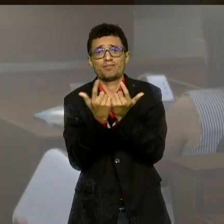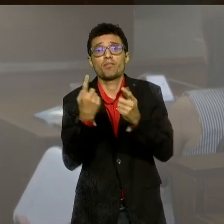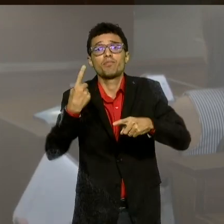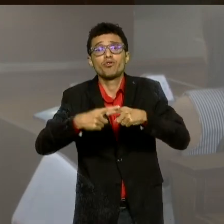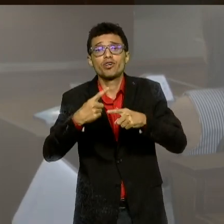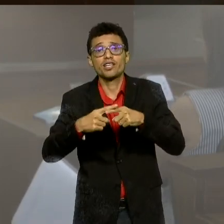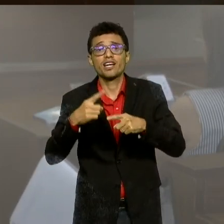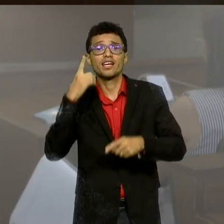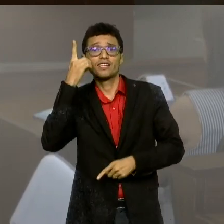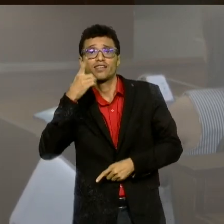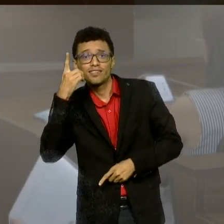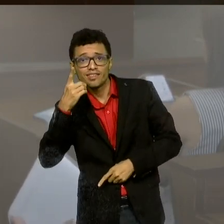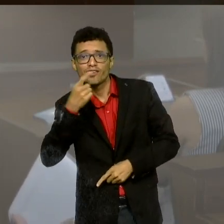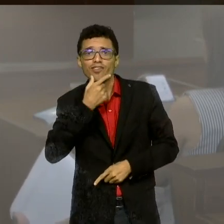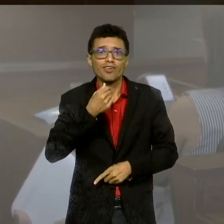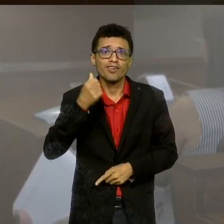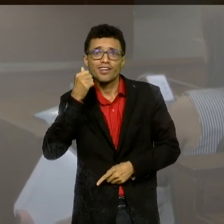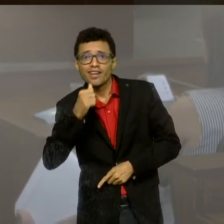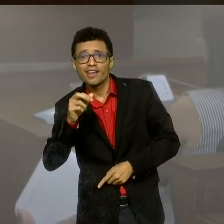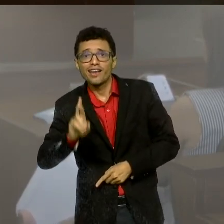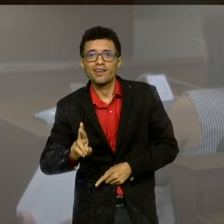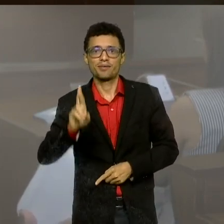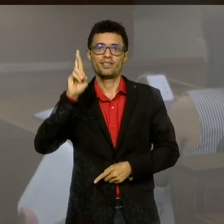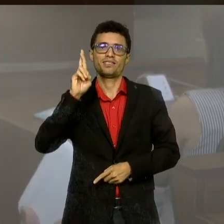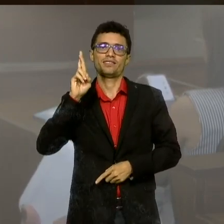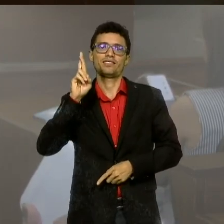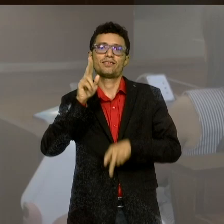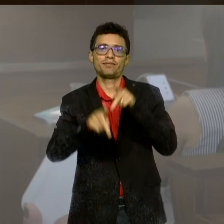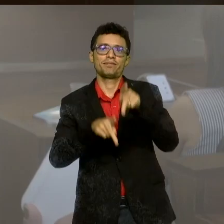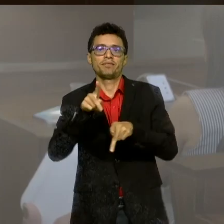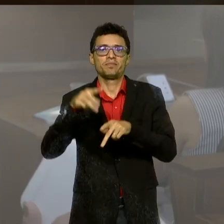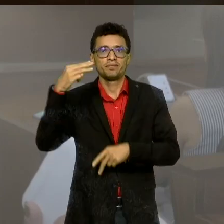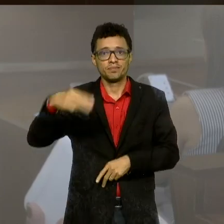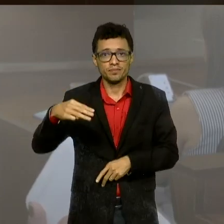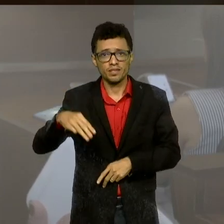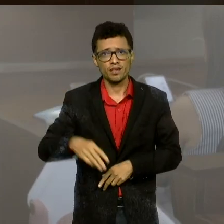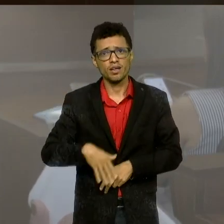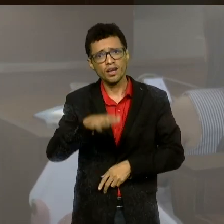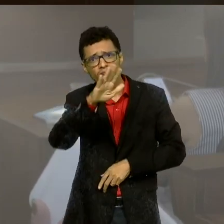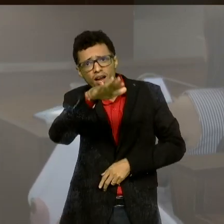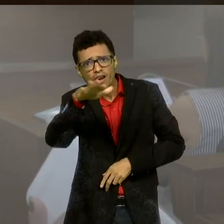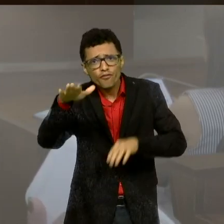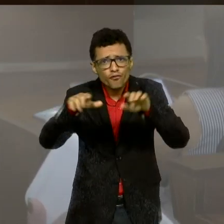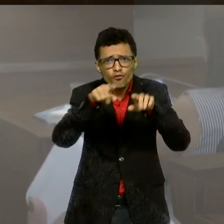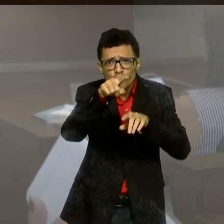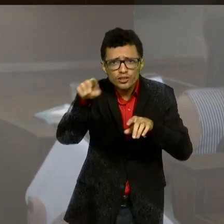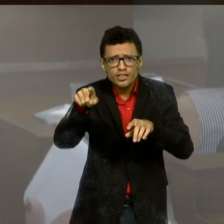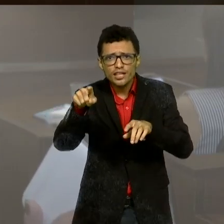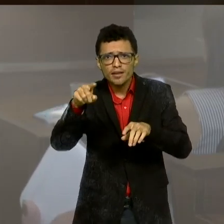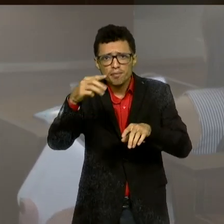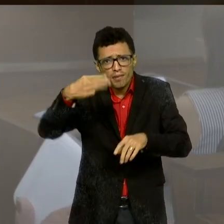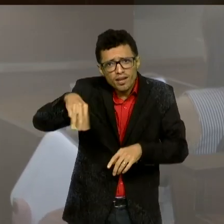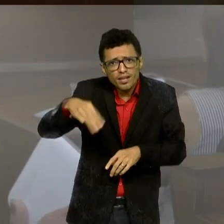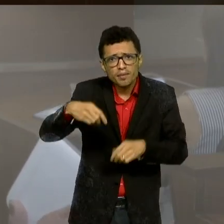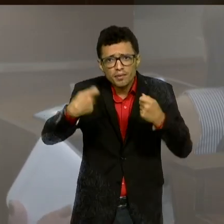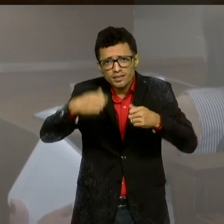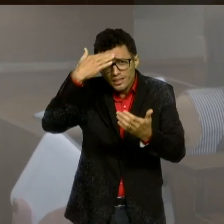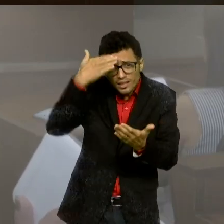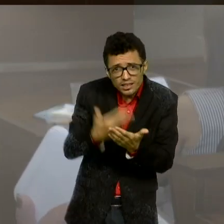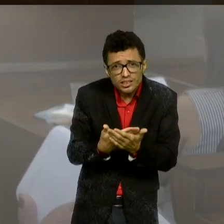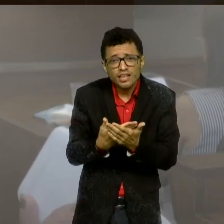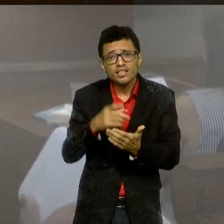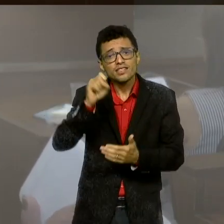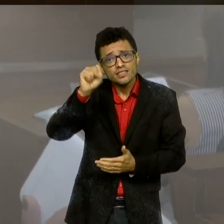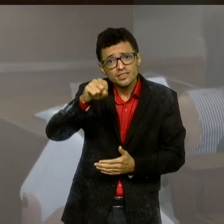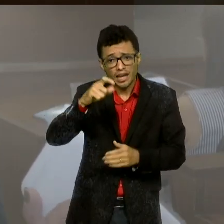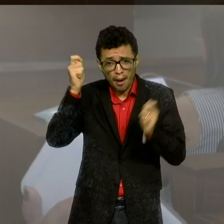deputadas representam o Maranhão então eu achei interessante dizer assim ó Maran Você precisa acreditar Você precisa acreditar que é possível